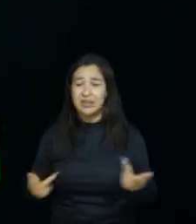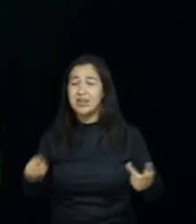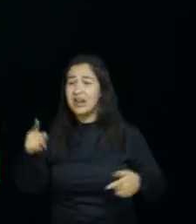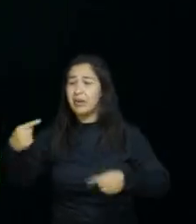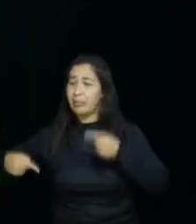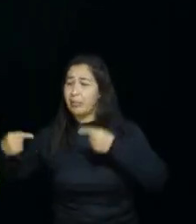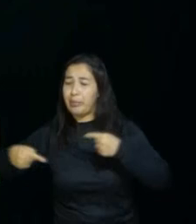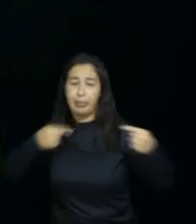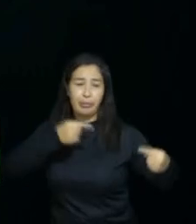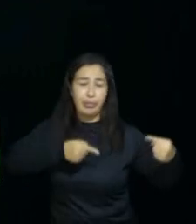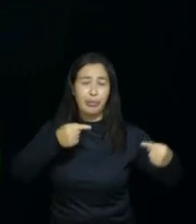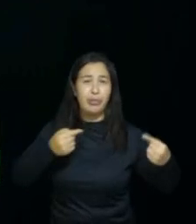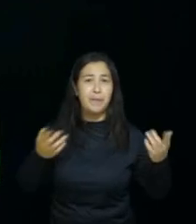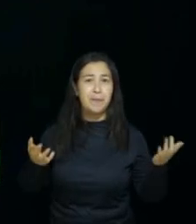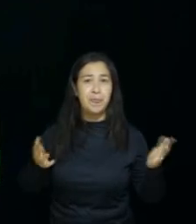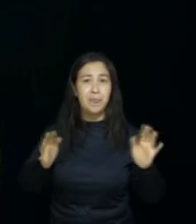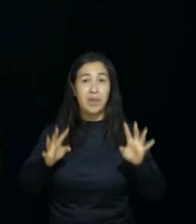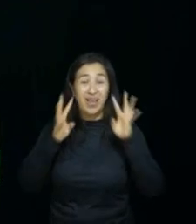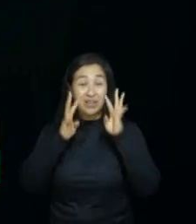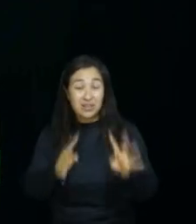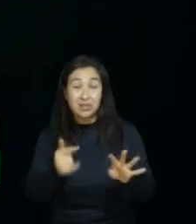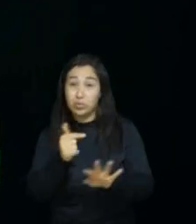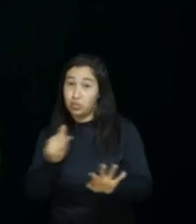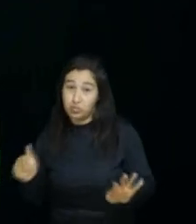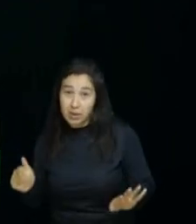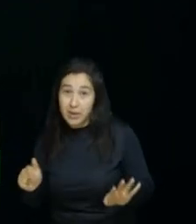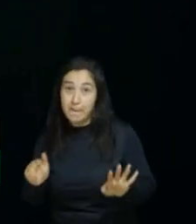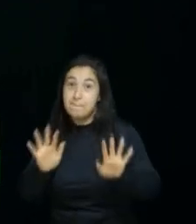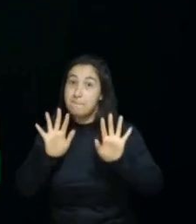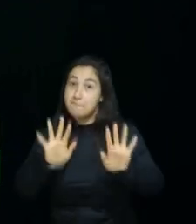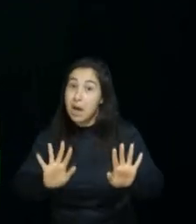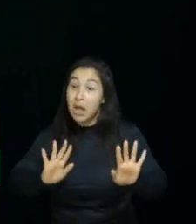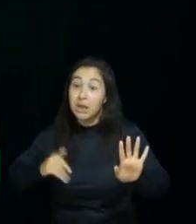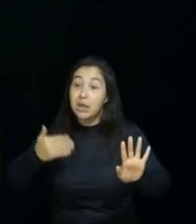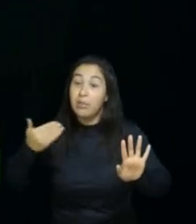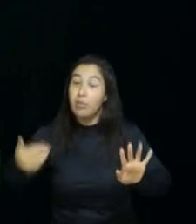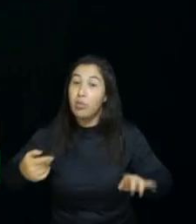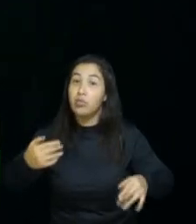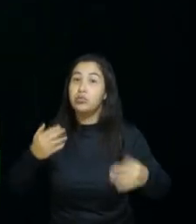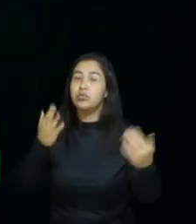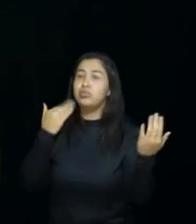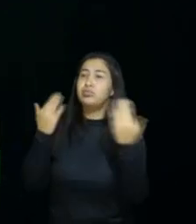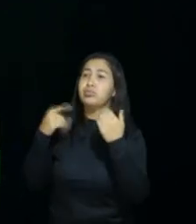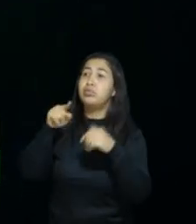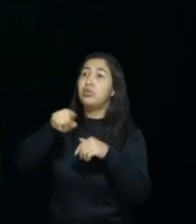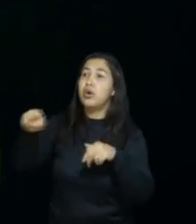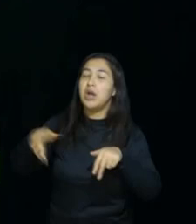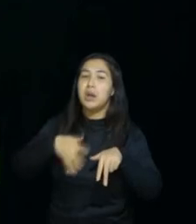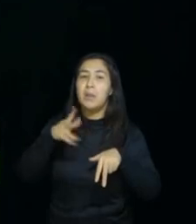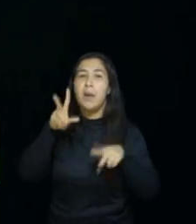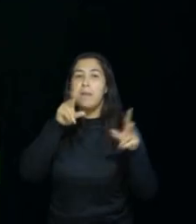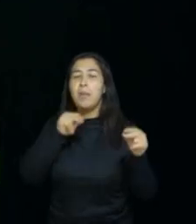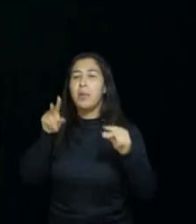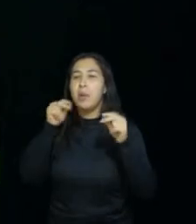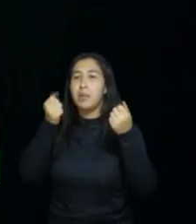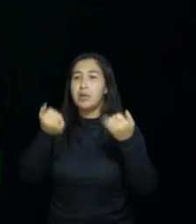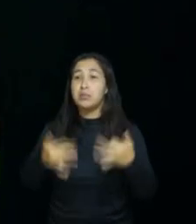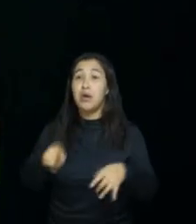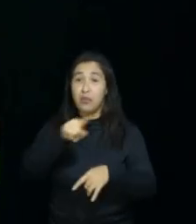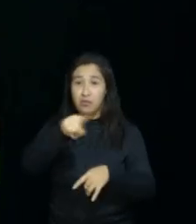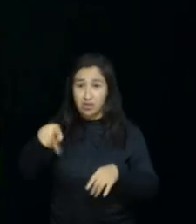outro, e a gente não dava tanta atenção. Quando, numa palestra, um palestrante falou o seguinte: vocês são do